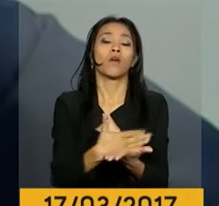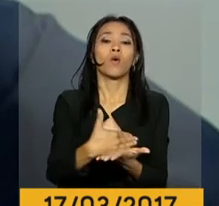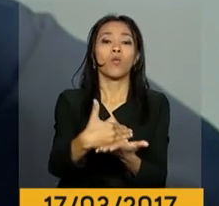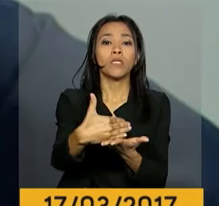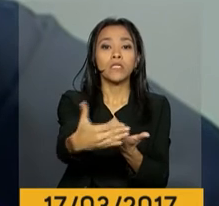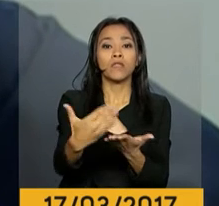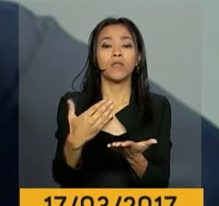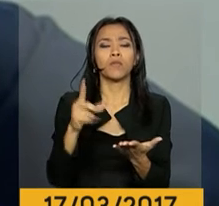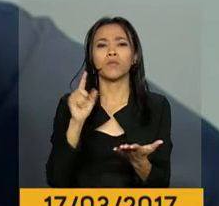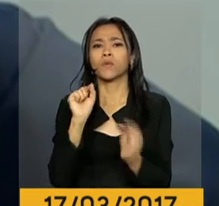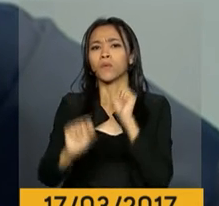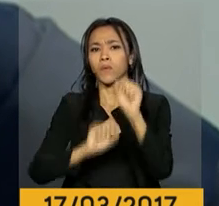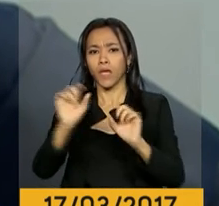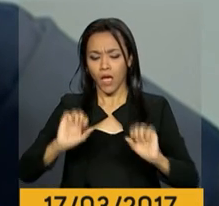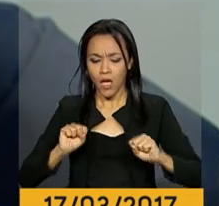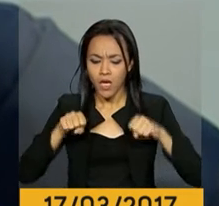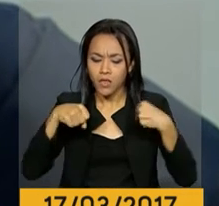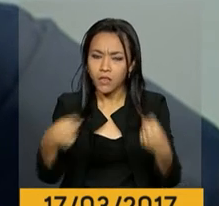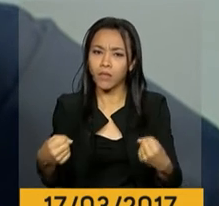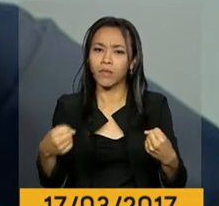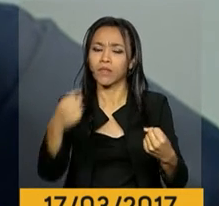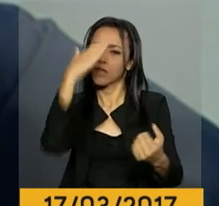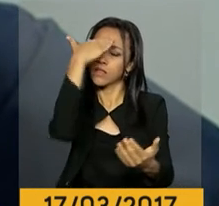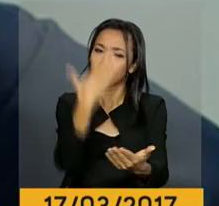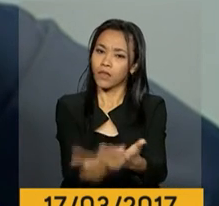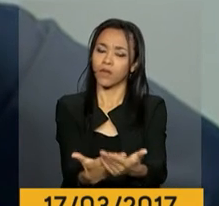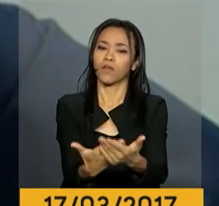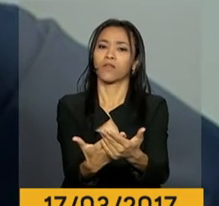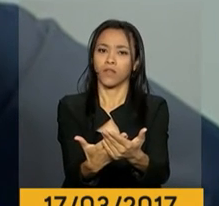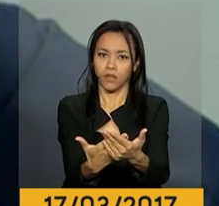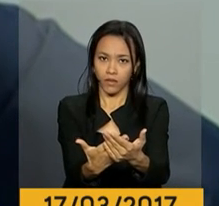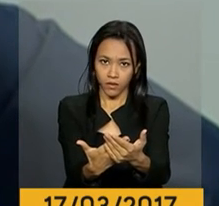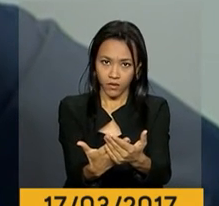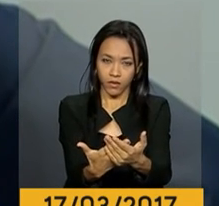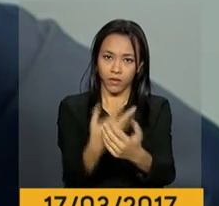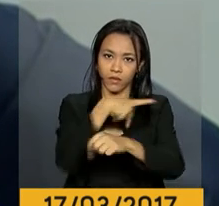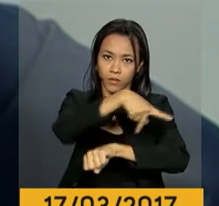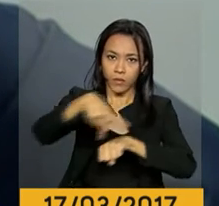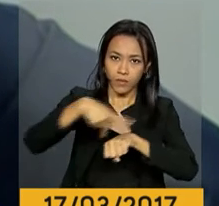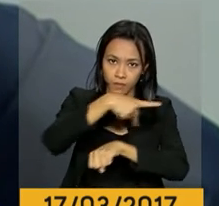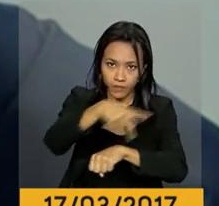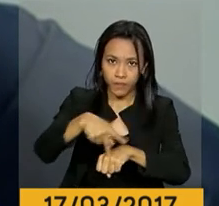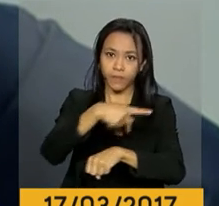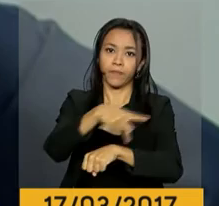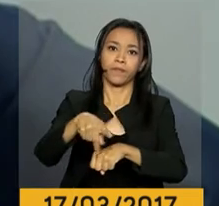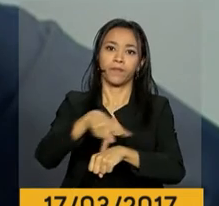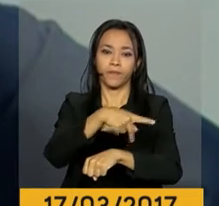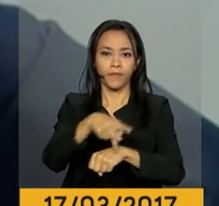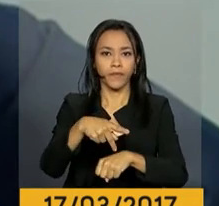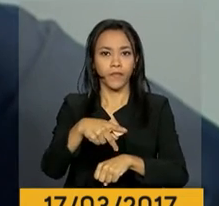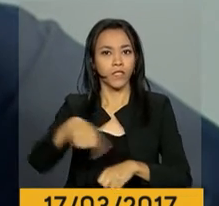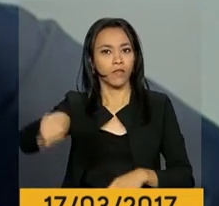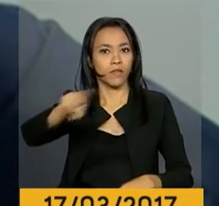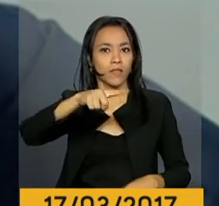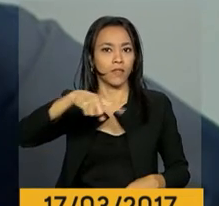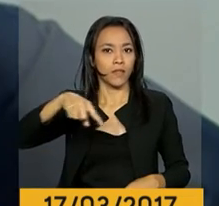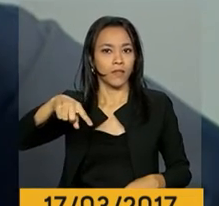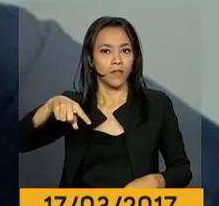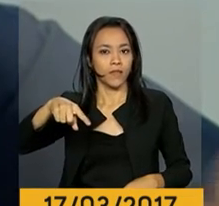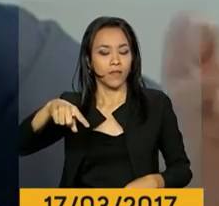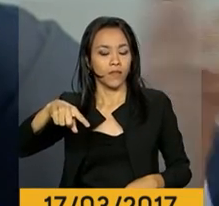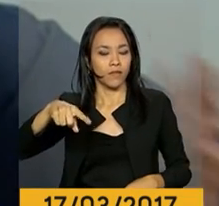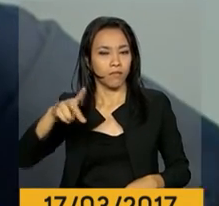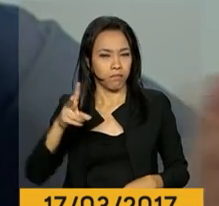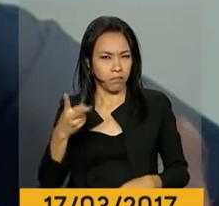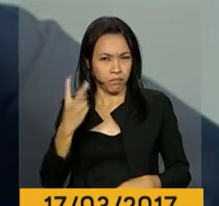a restabelecer a confiança no país, não é? Vejam, convenhamos, a